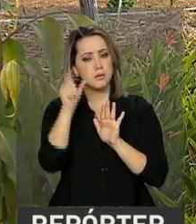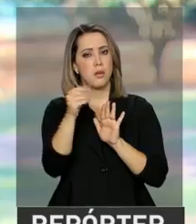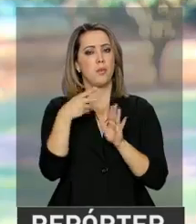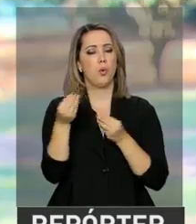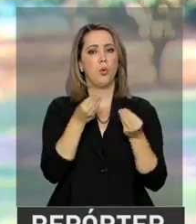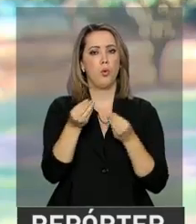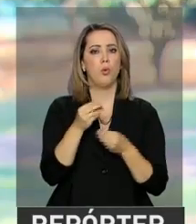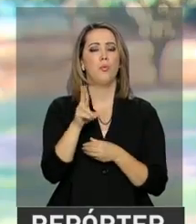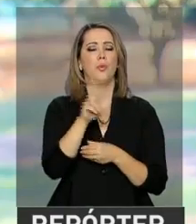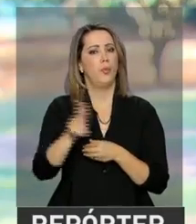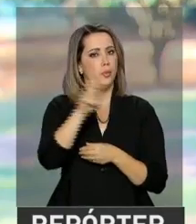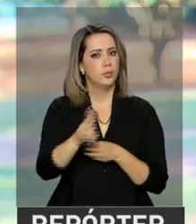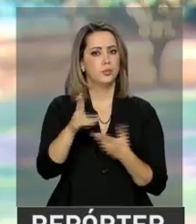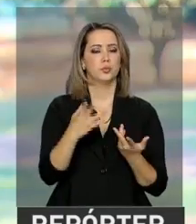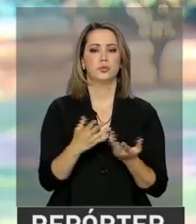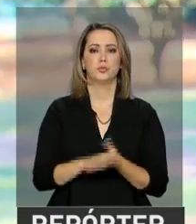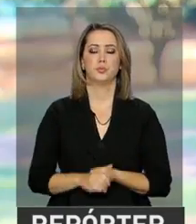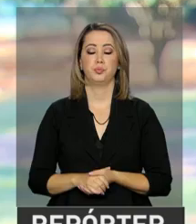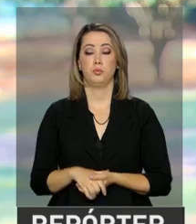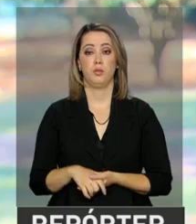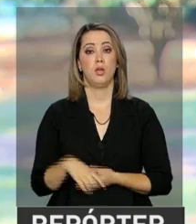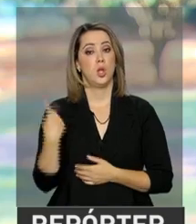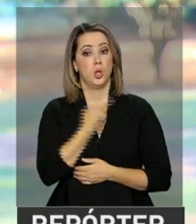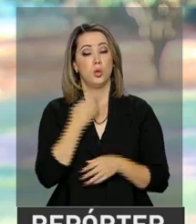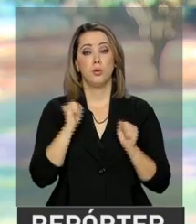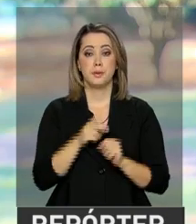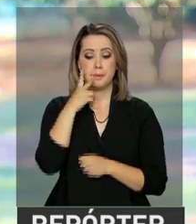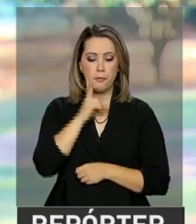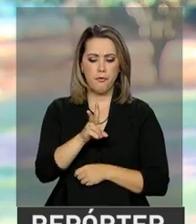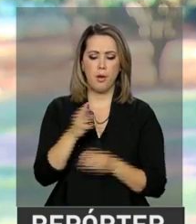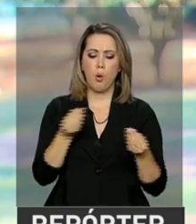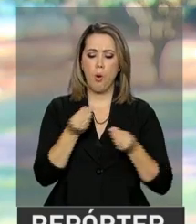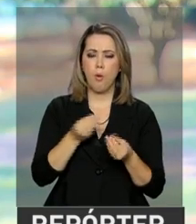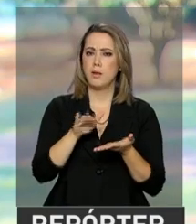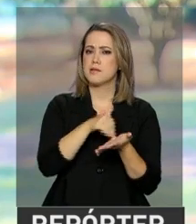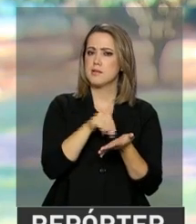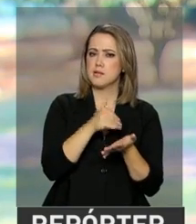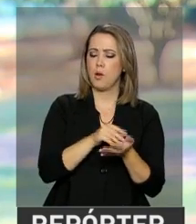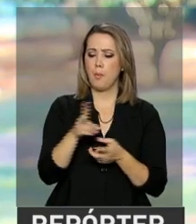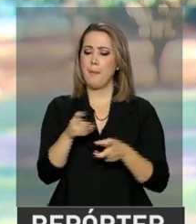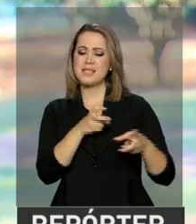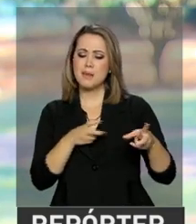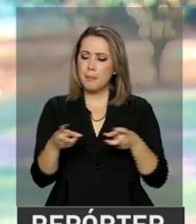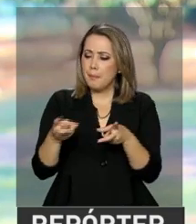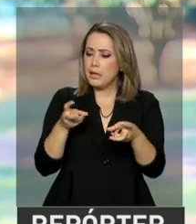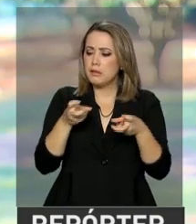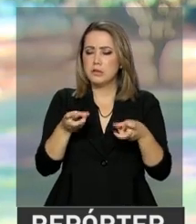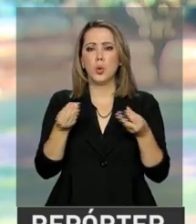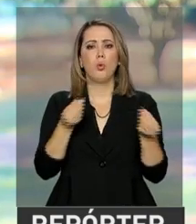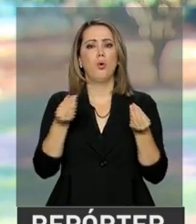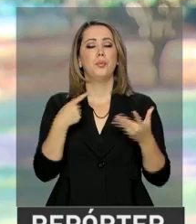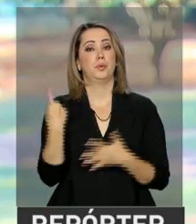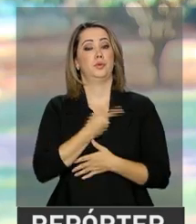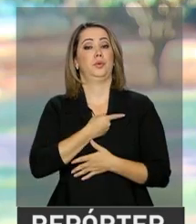Rural esse retrato né que a gente consegue fazer com cadastro ambiental Rural ele é fundamental para nós